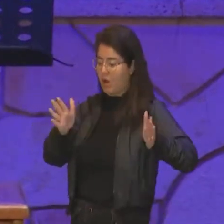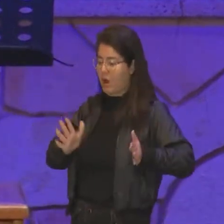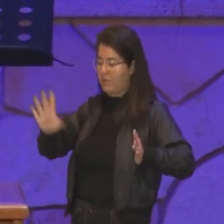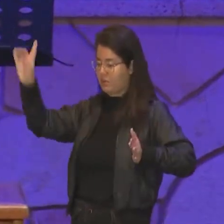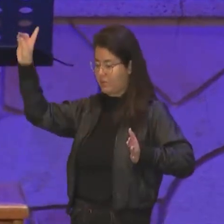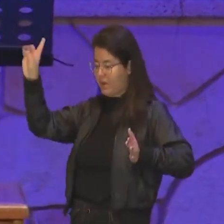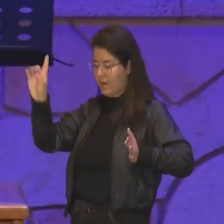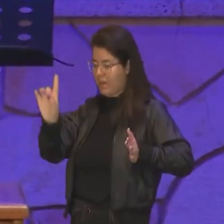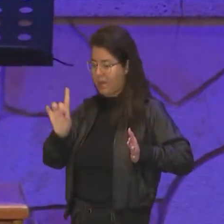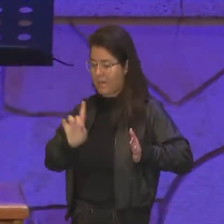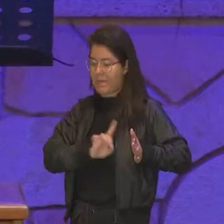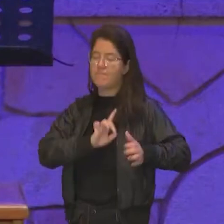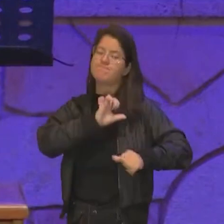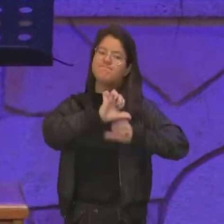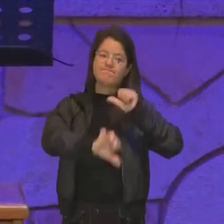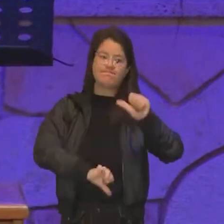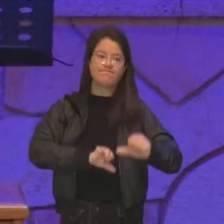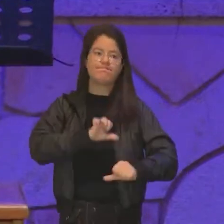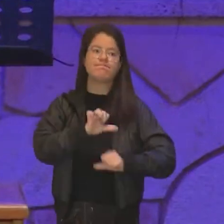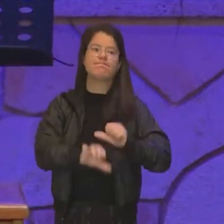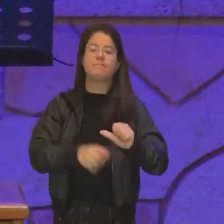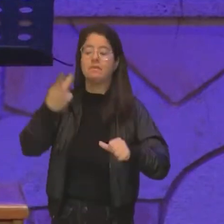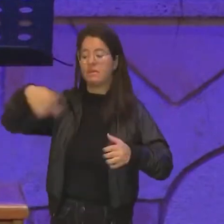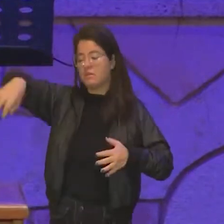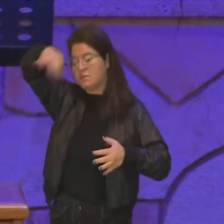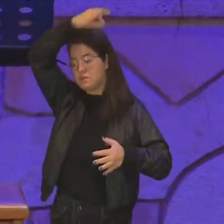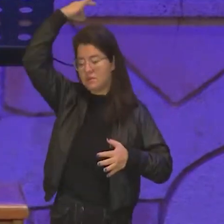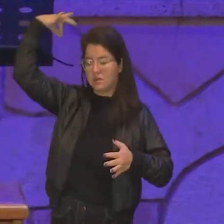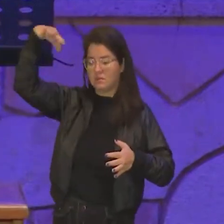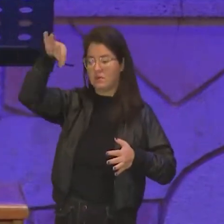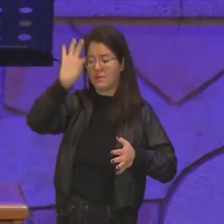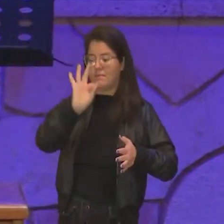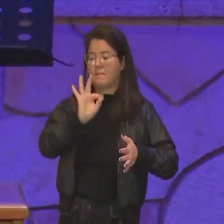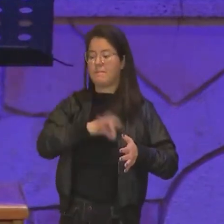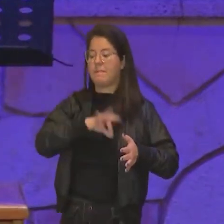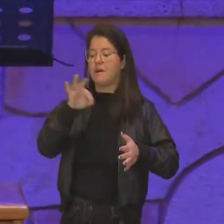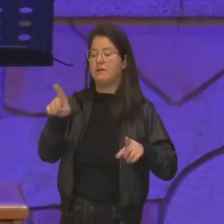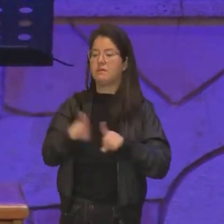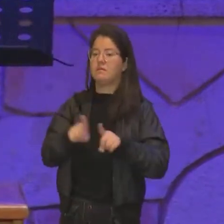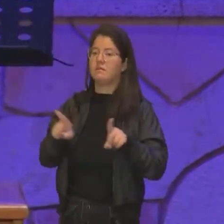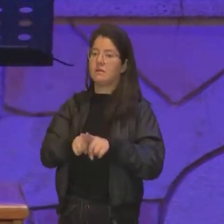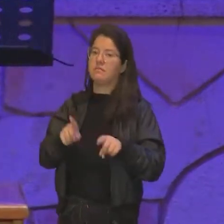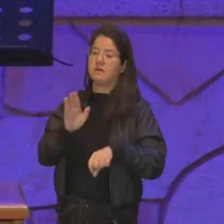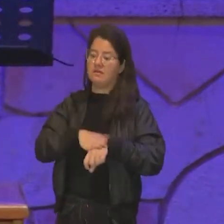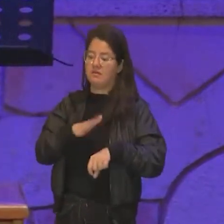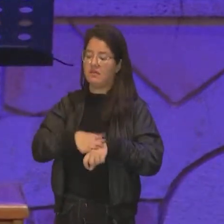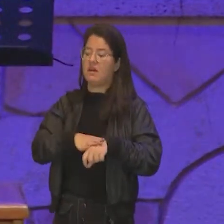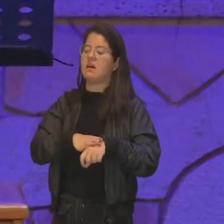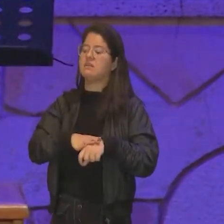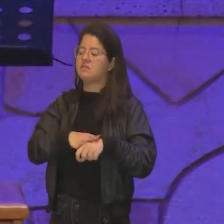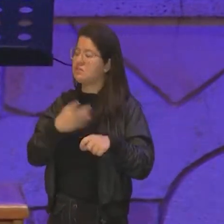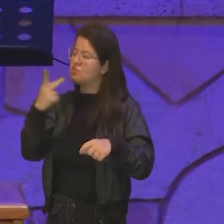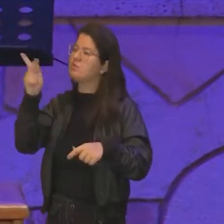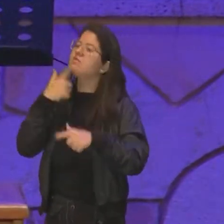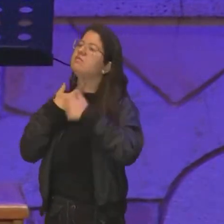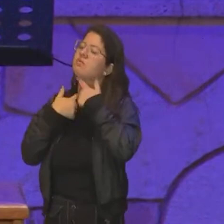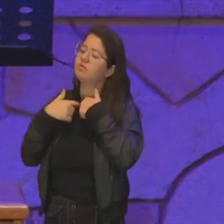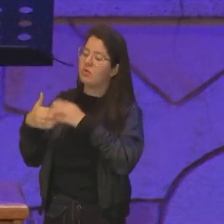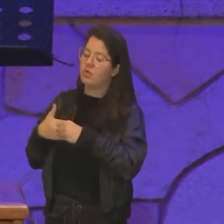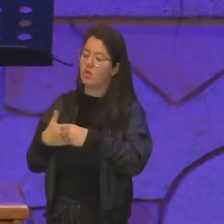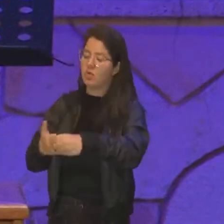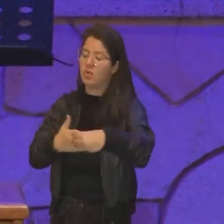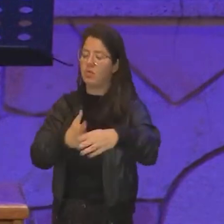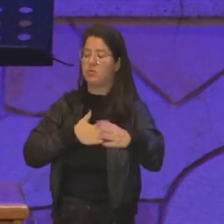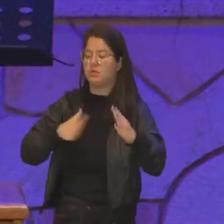coração, para que o Senhor, através do Espírito Santo, entre e faça morada, e conduza a minha